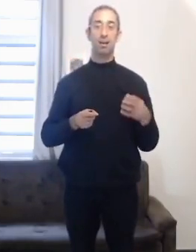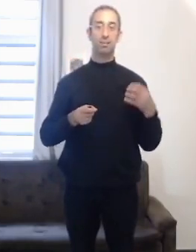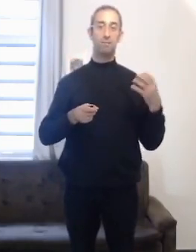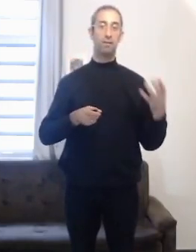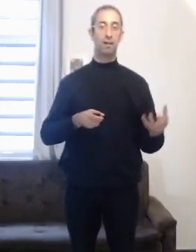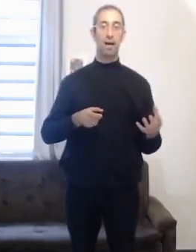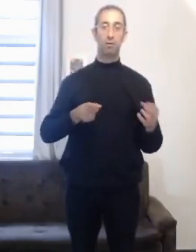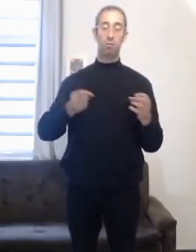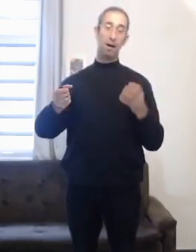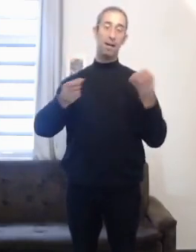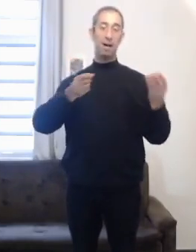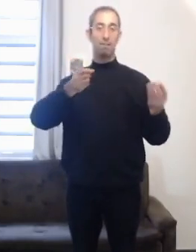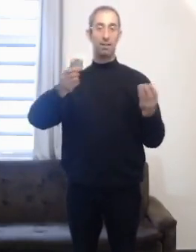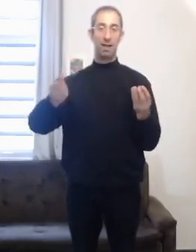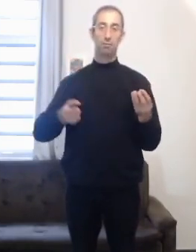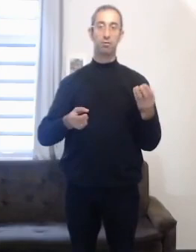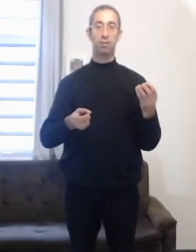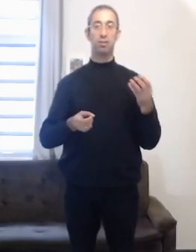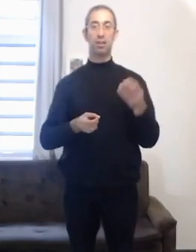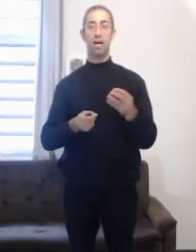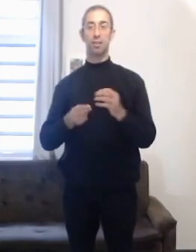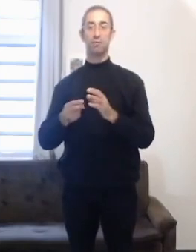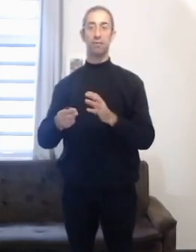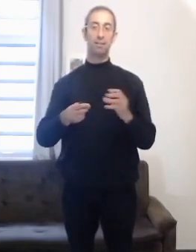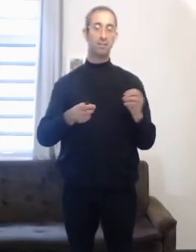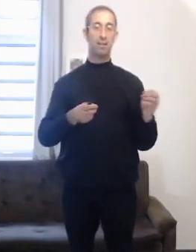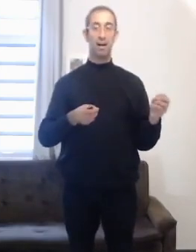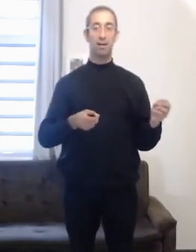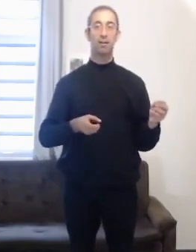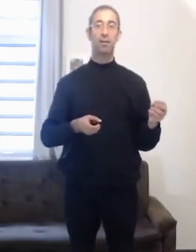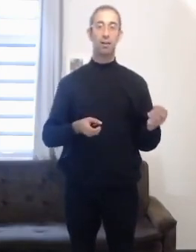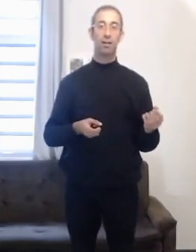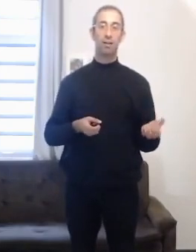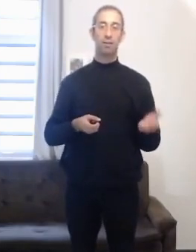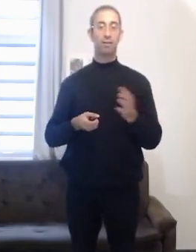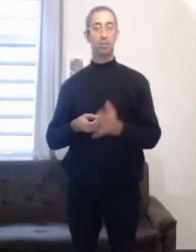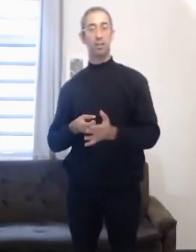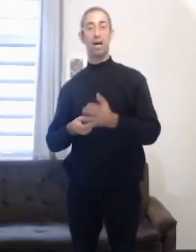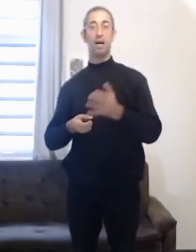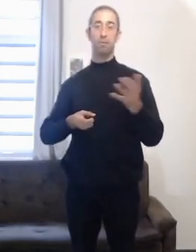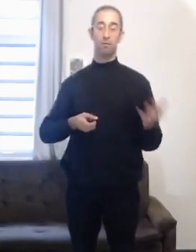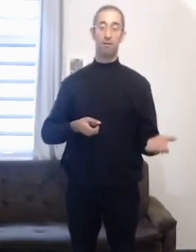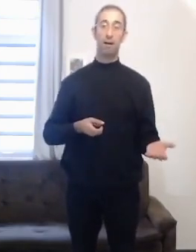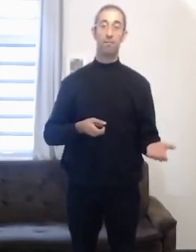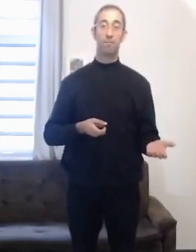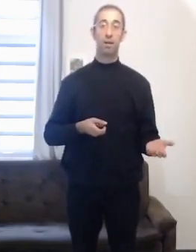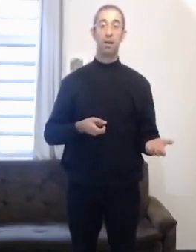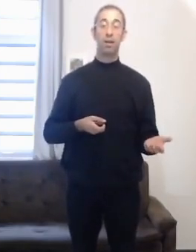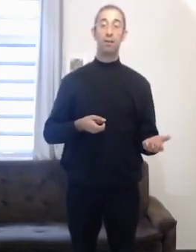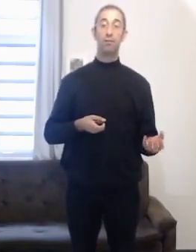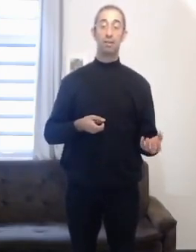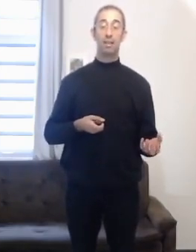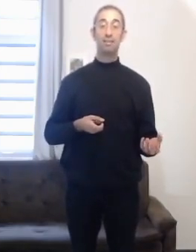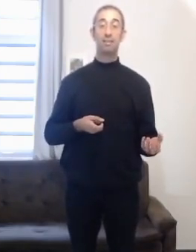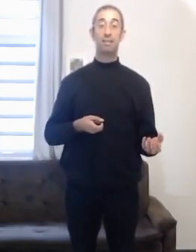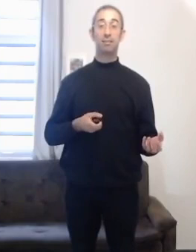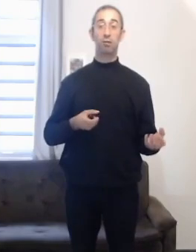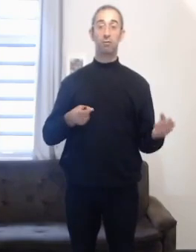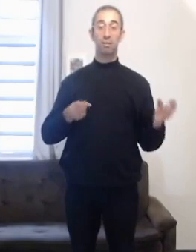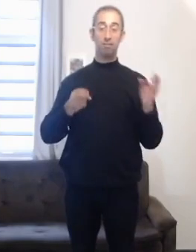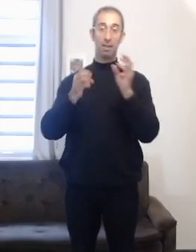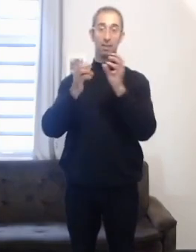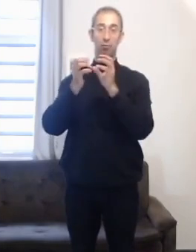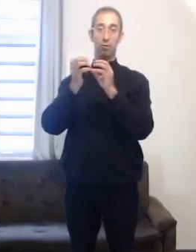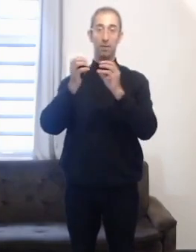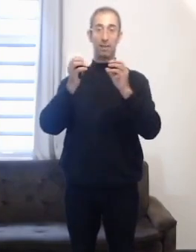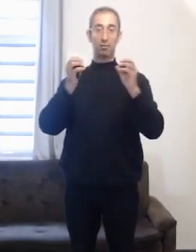analisar, classificar, comparar pedaços, criticar, diferenciar, né? Investigar, provar. E você tem a síntese, que é